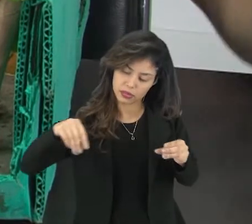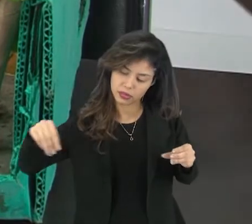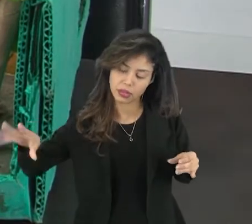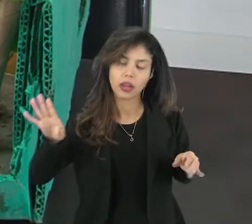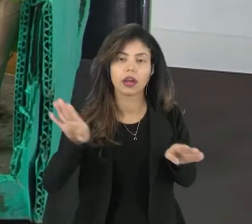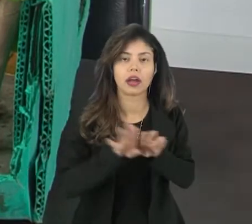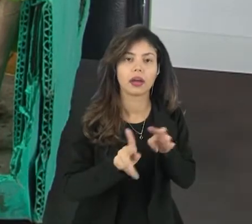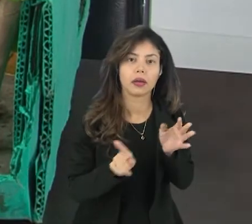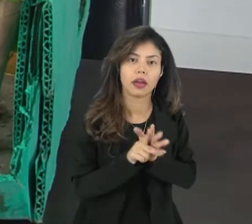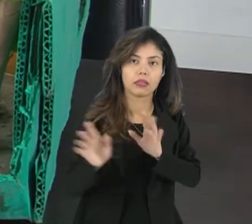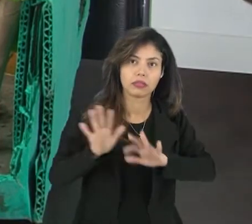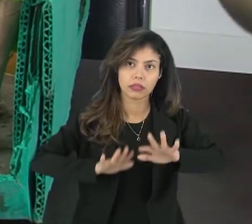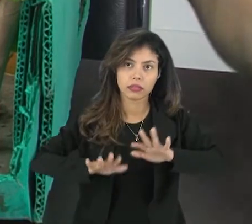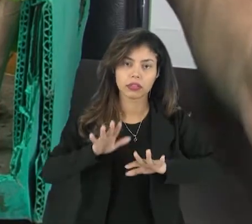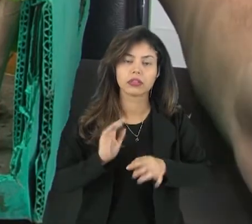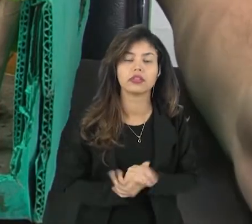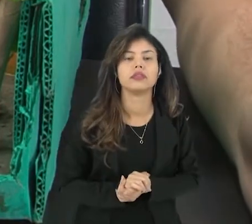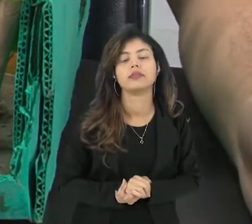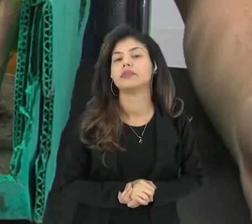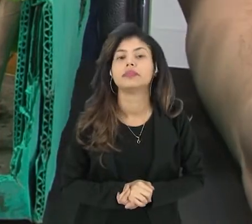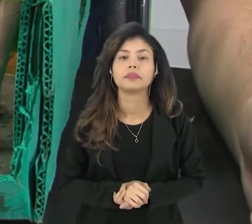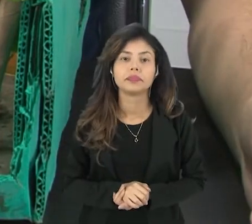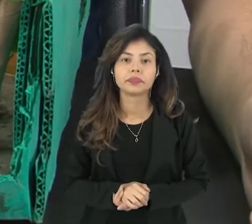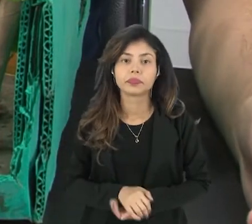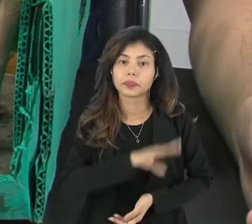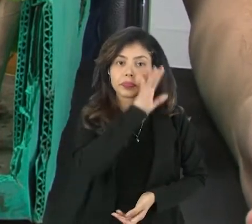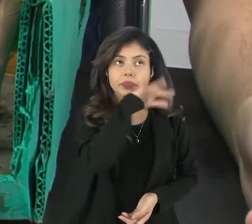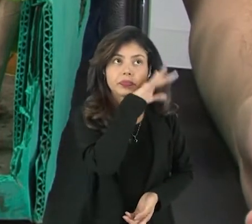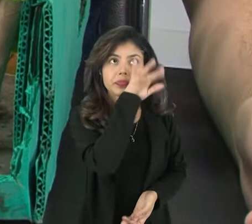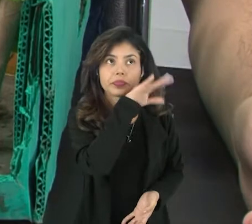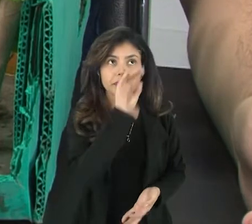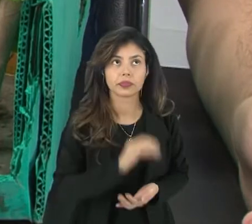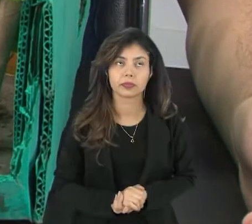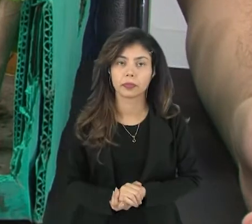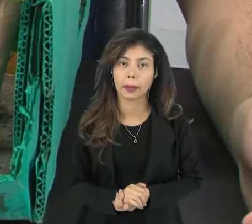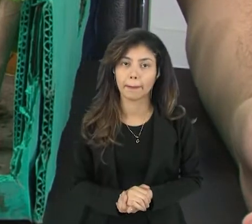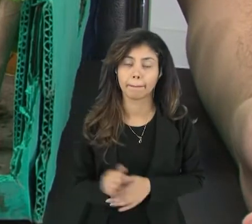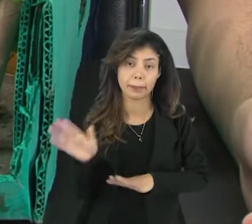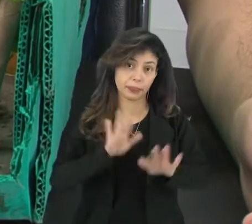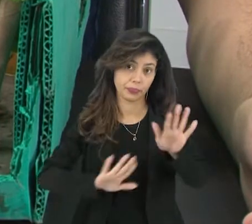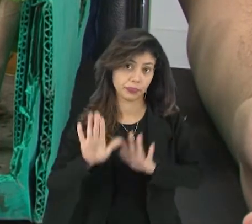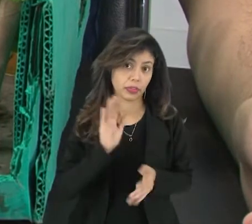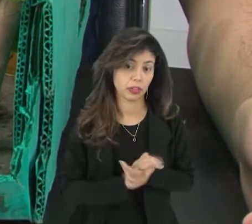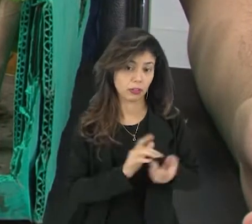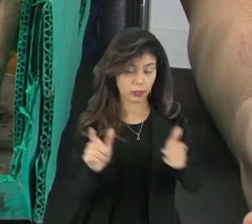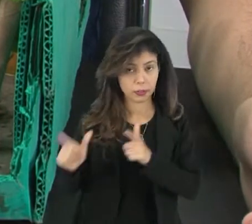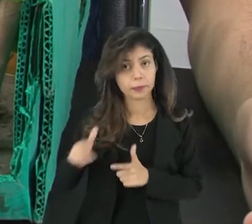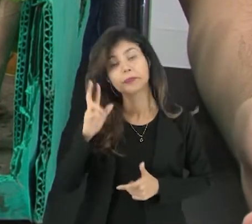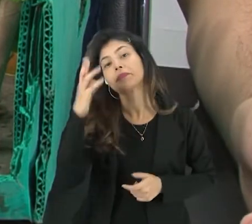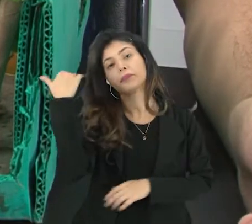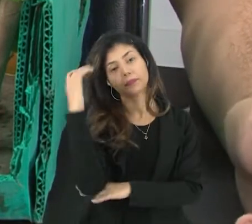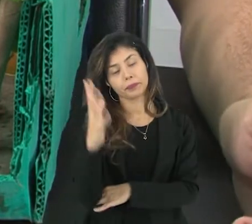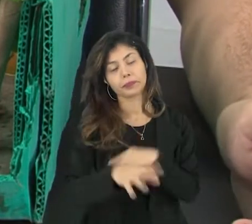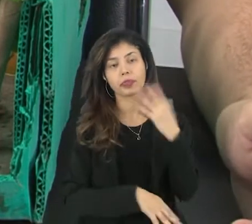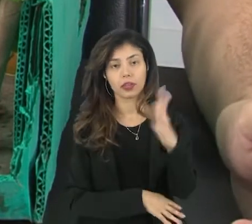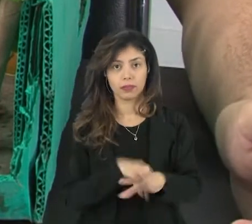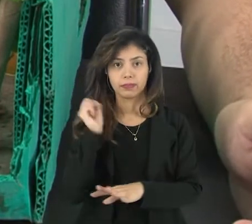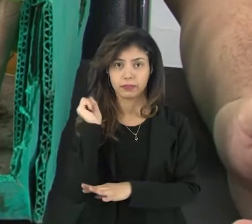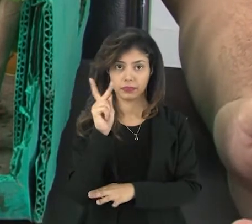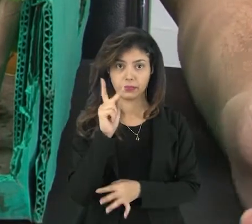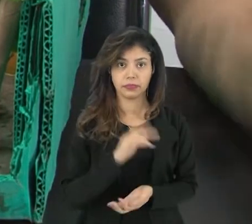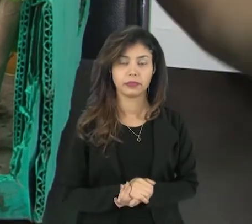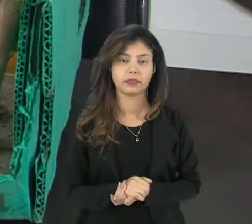alguém, né? Foram cultivadas e tudo mais. Mas aqui os animais, ó, os animais são criados, né, em ambientes naturais,